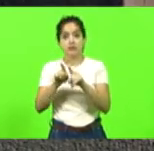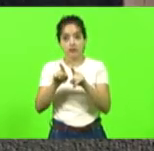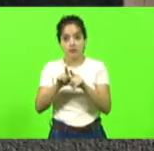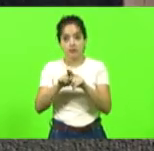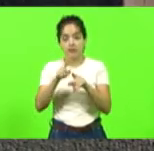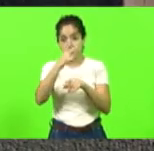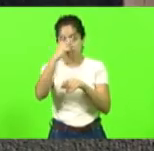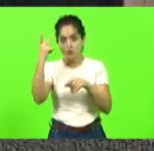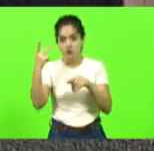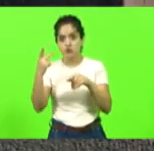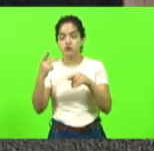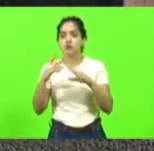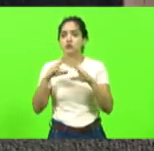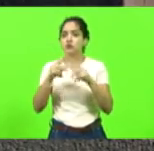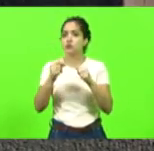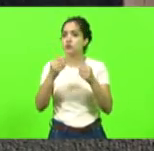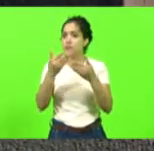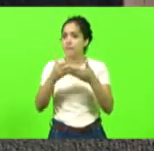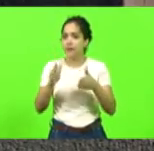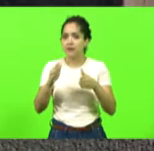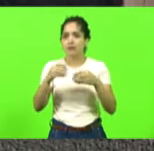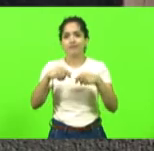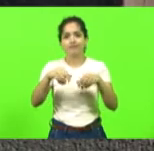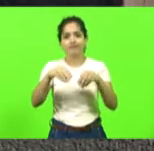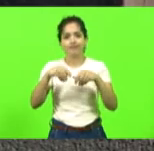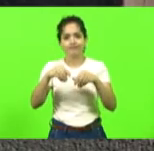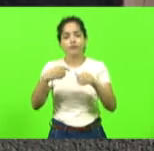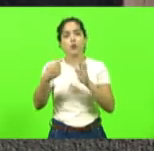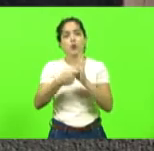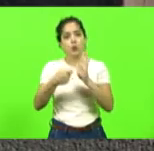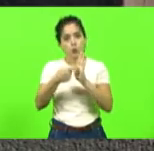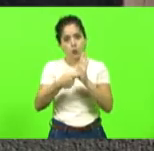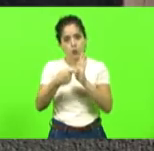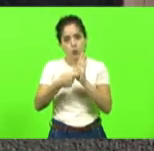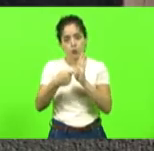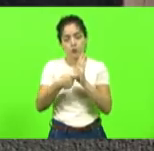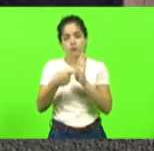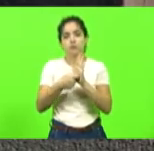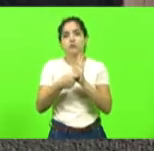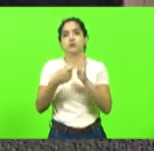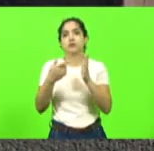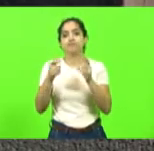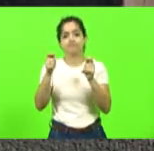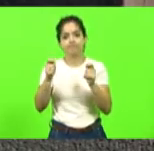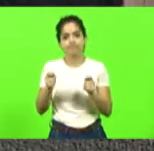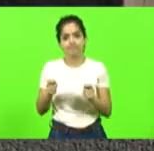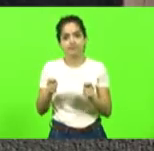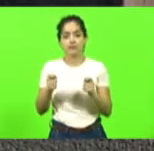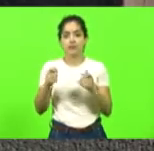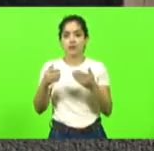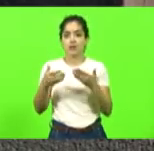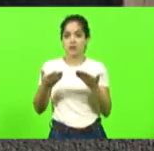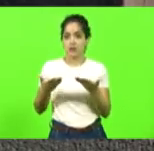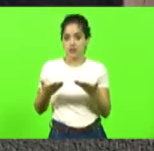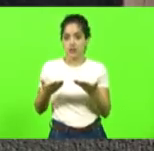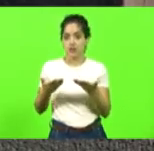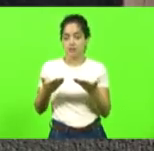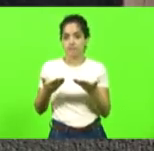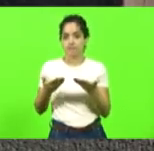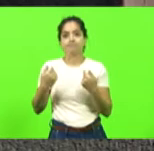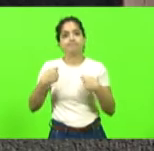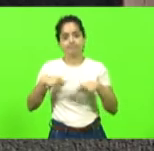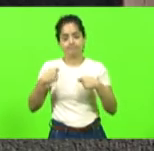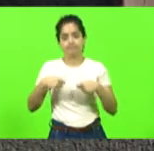Barragem. Desejamos a vocês vida longa, muita luta, muita resistência, muita resiliência, porque mais do que nunca se faz